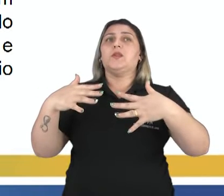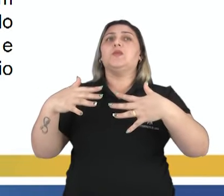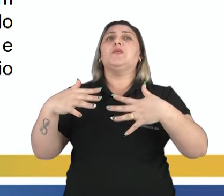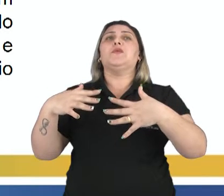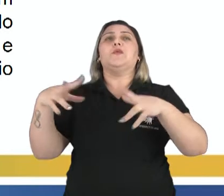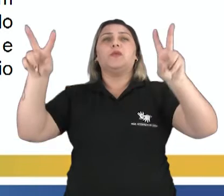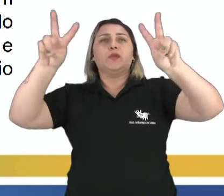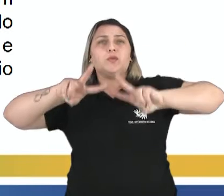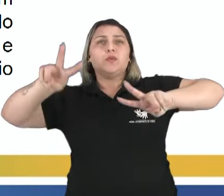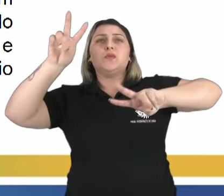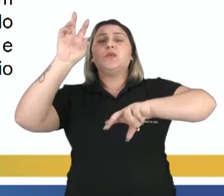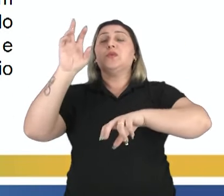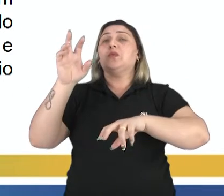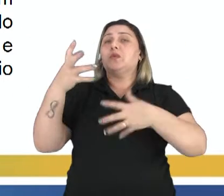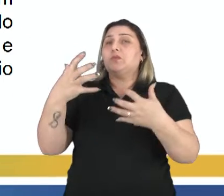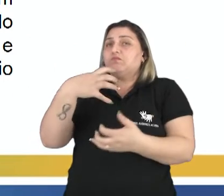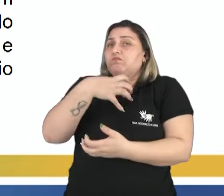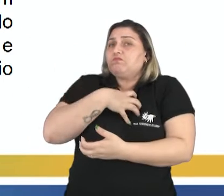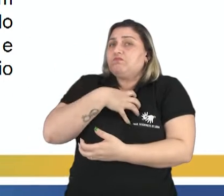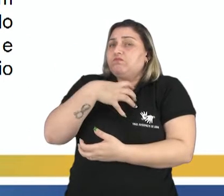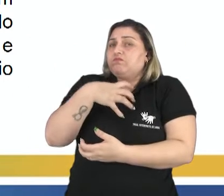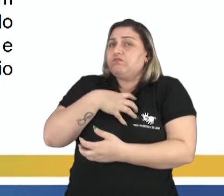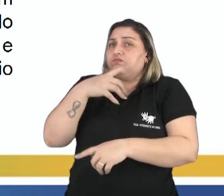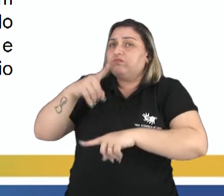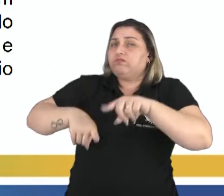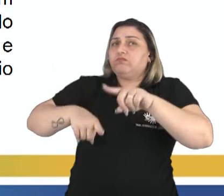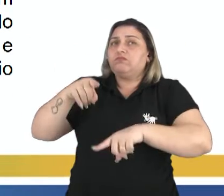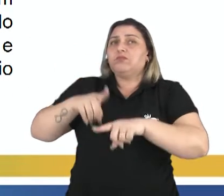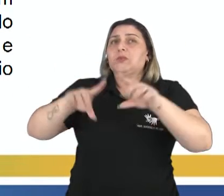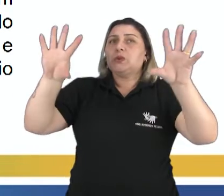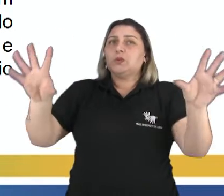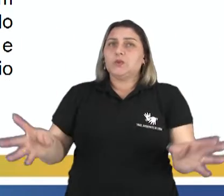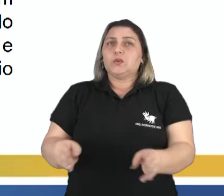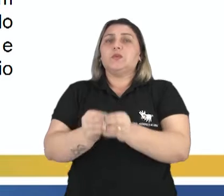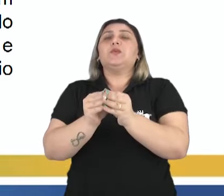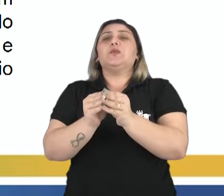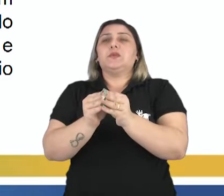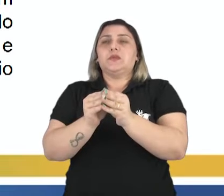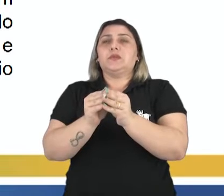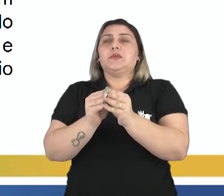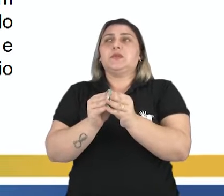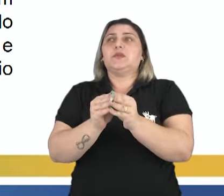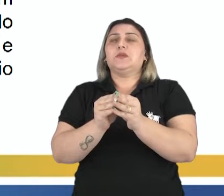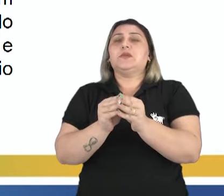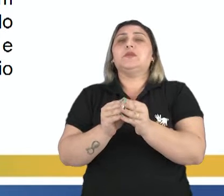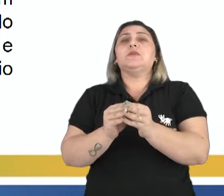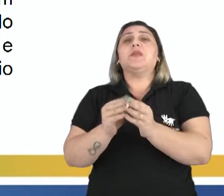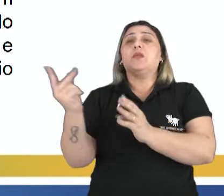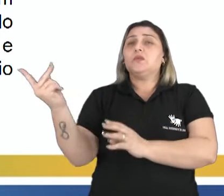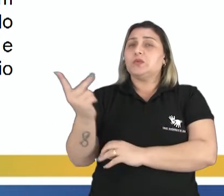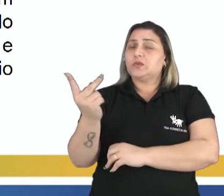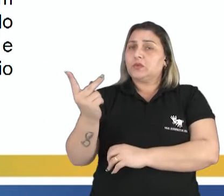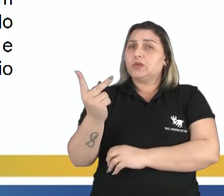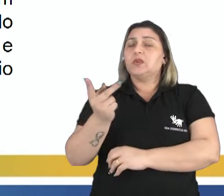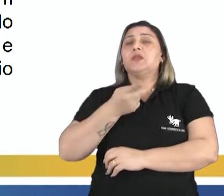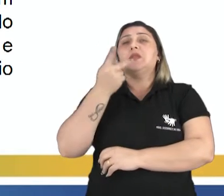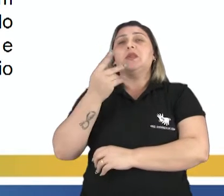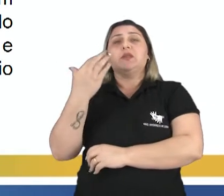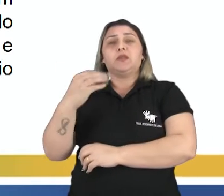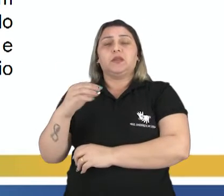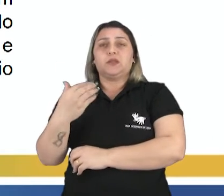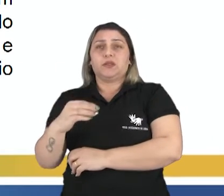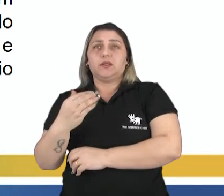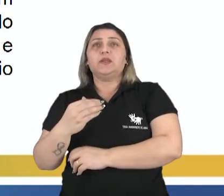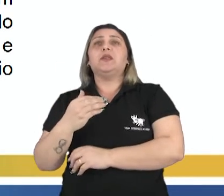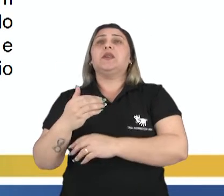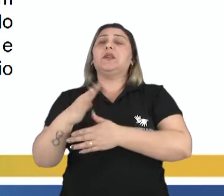do caos virtual ao estado de coisas. Então, o resumo de tudo isso, para Guattari, ele vai dizer que a ciência